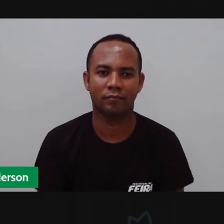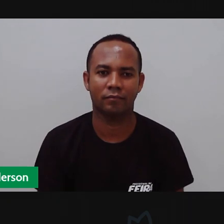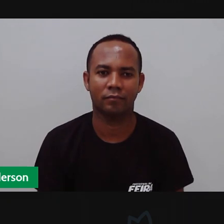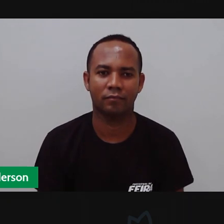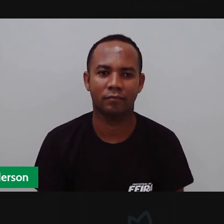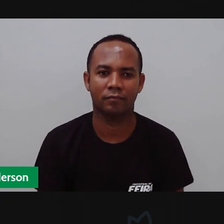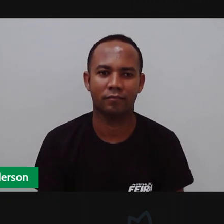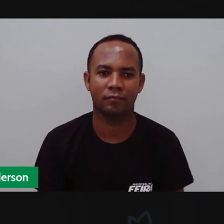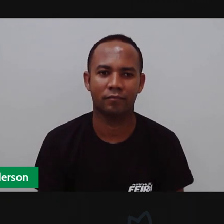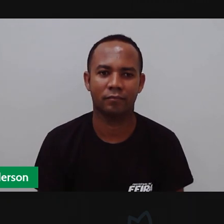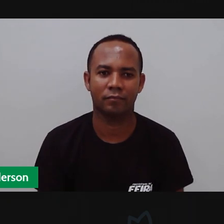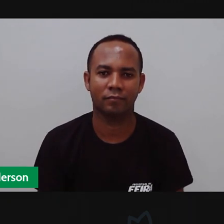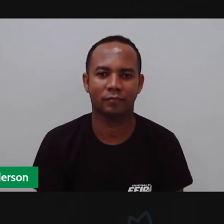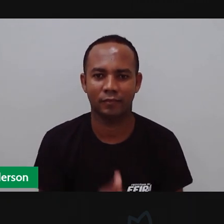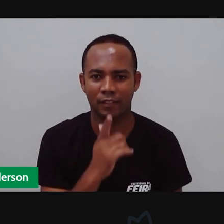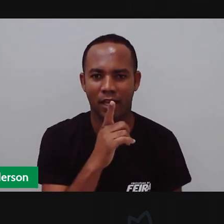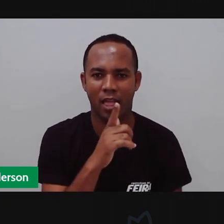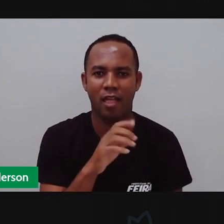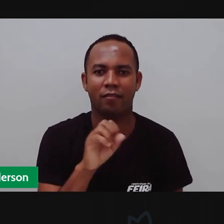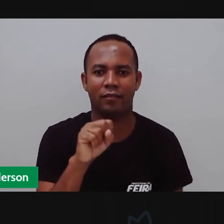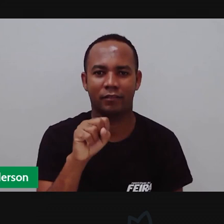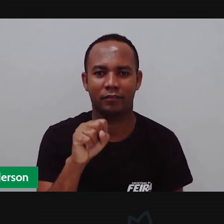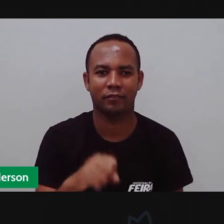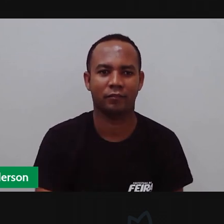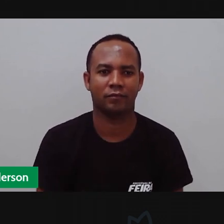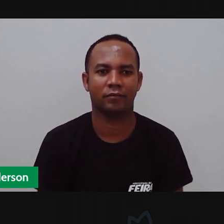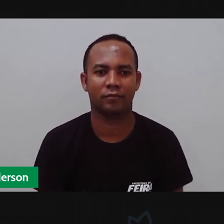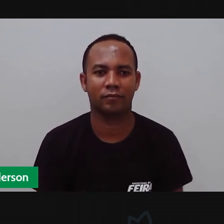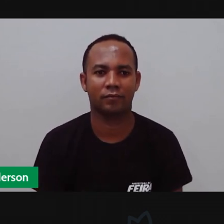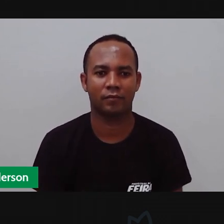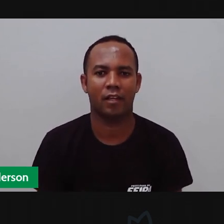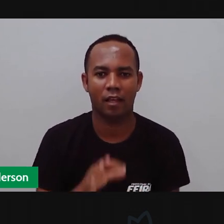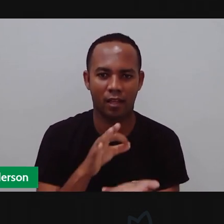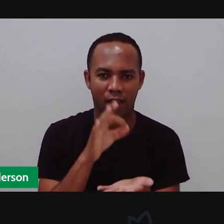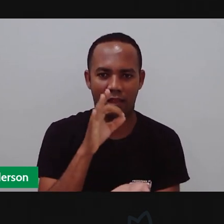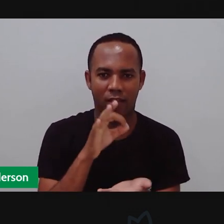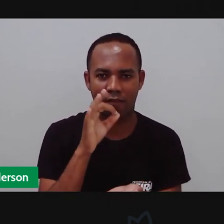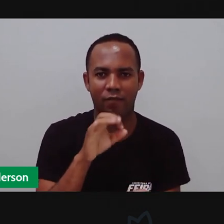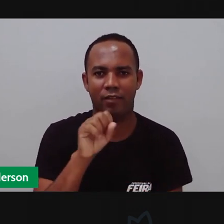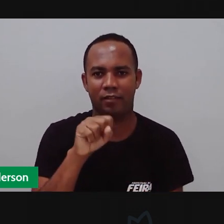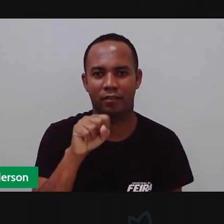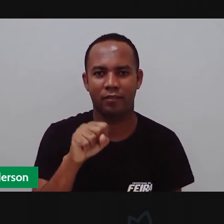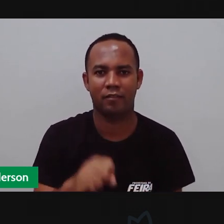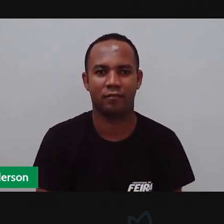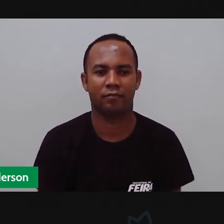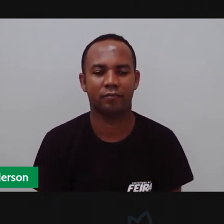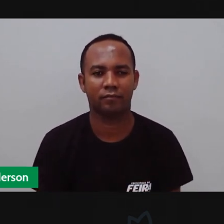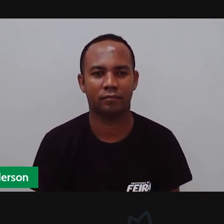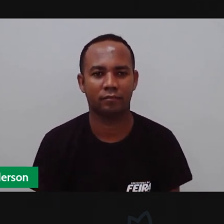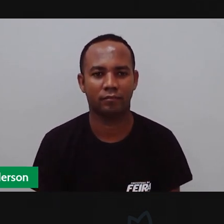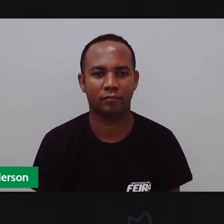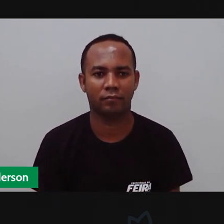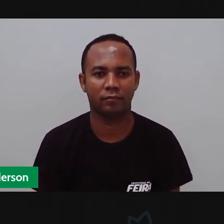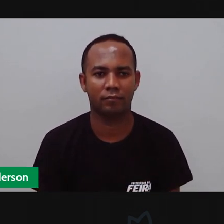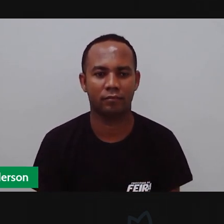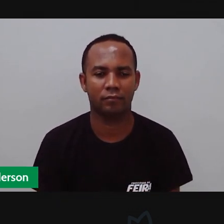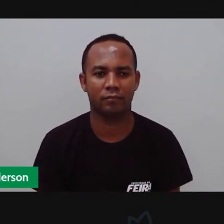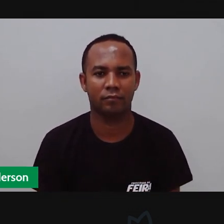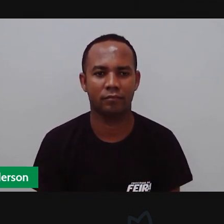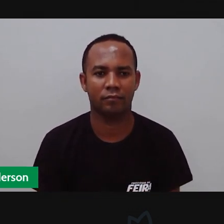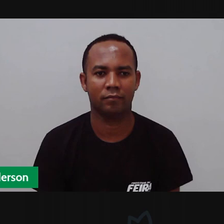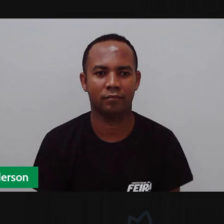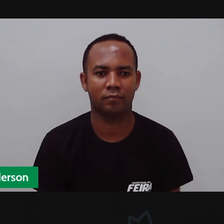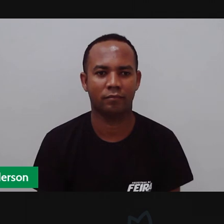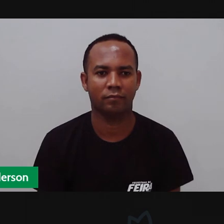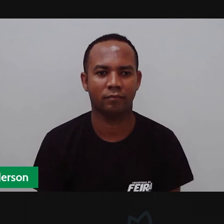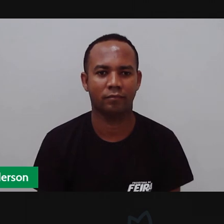Acertou a água. Ah. Acertou o café, 2 pontos. Acertou o desinfetante, 3 pontos.